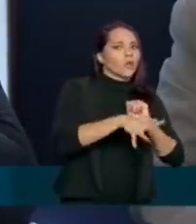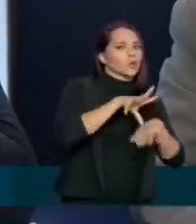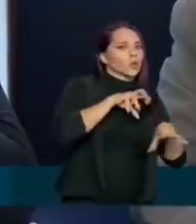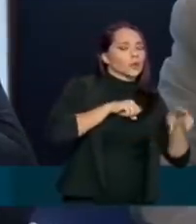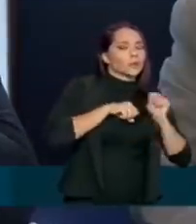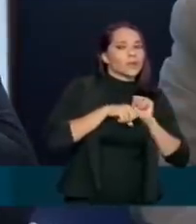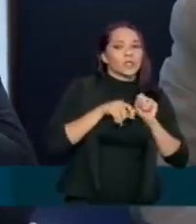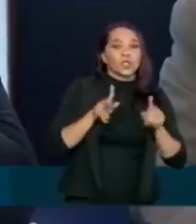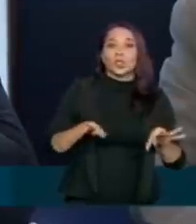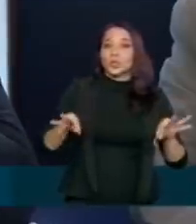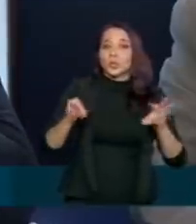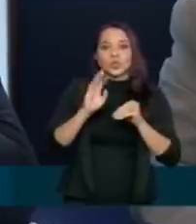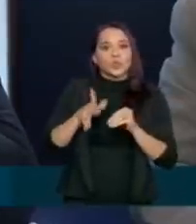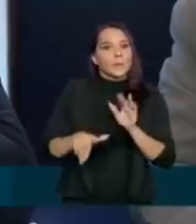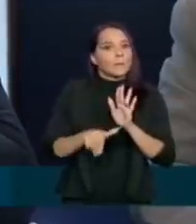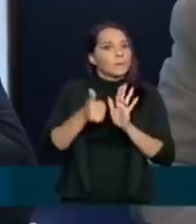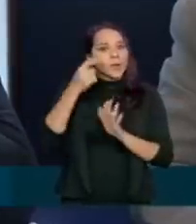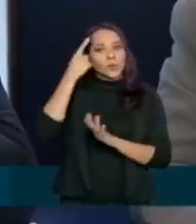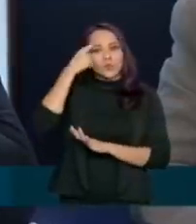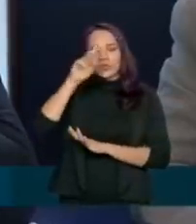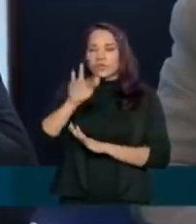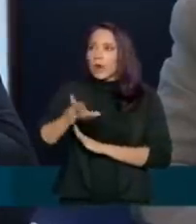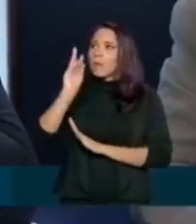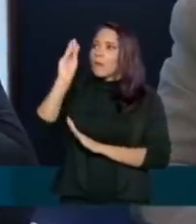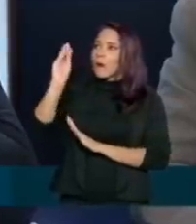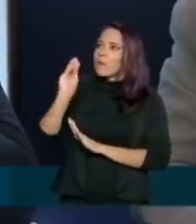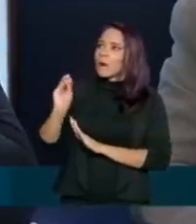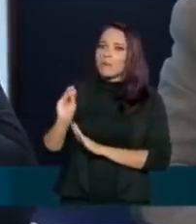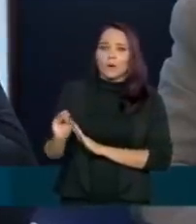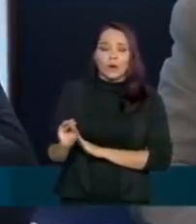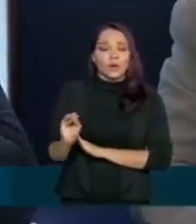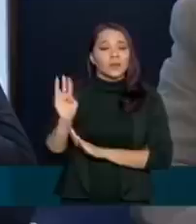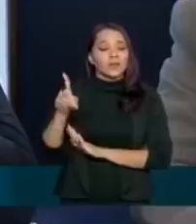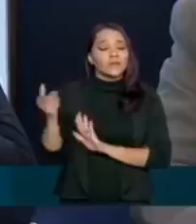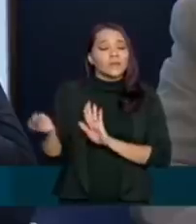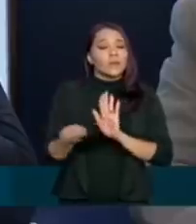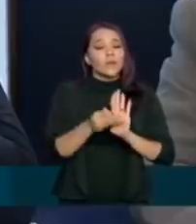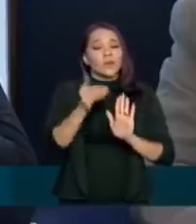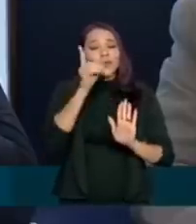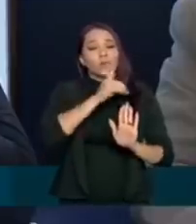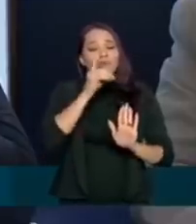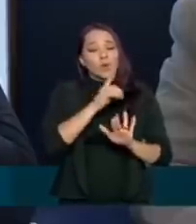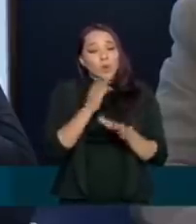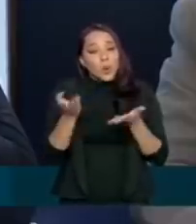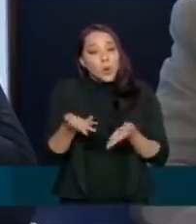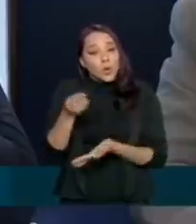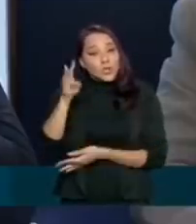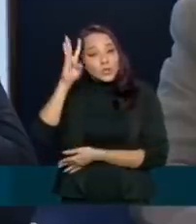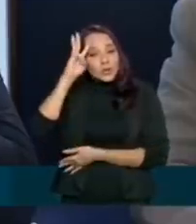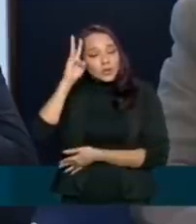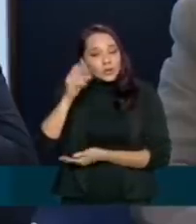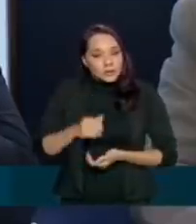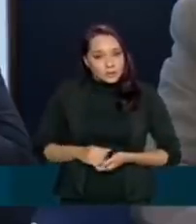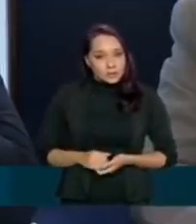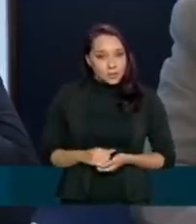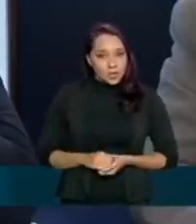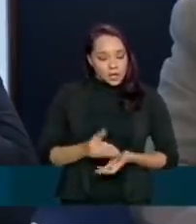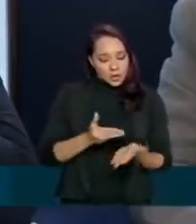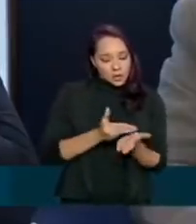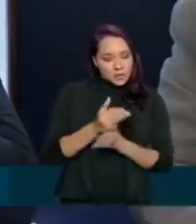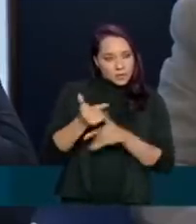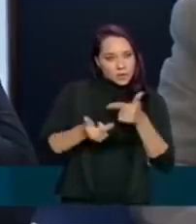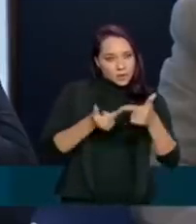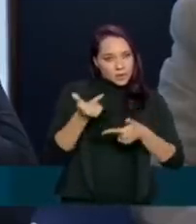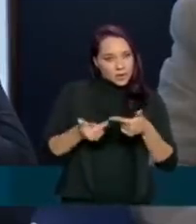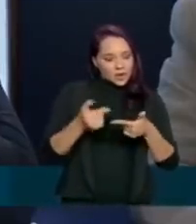também estão desde o primeiro dia. Isso foi colocado domingo, hoje é terça-feira. E nós começamos a trabalhar nisso